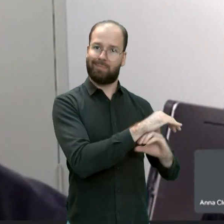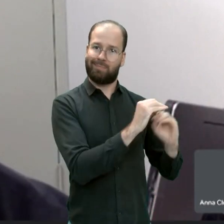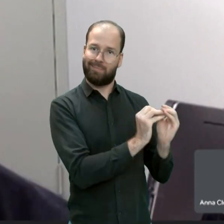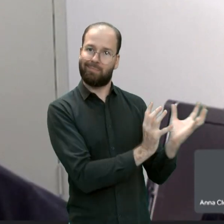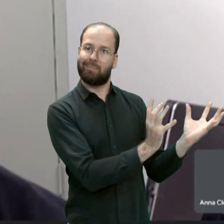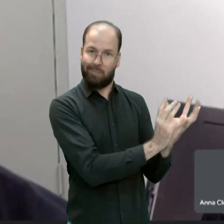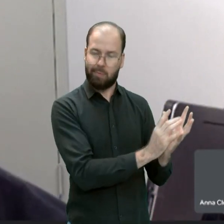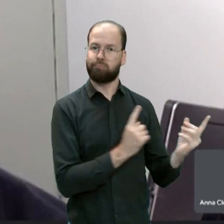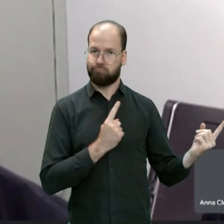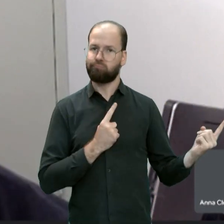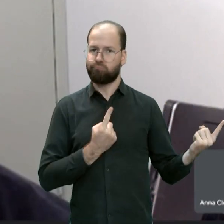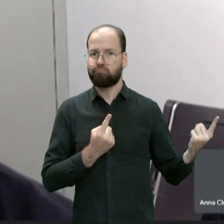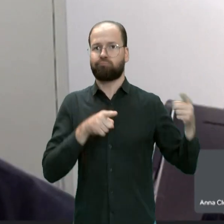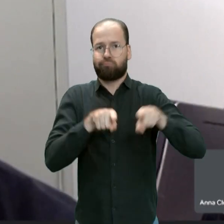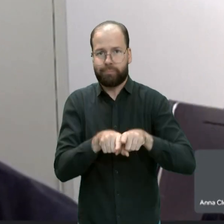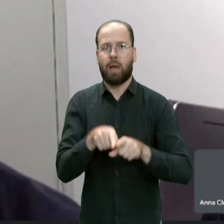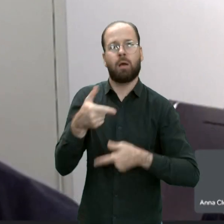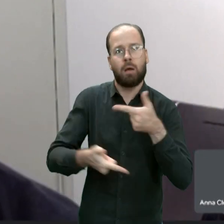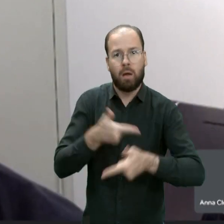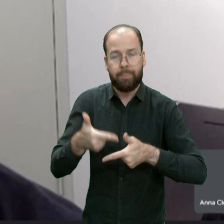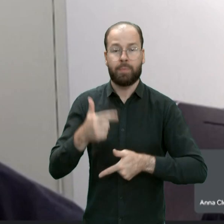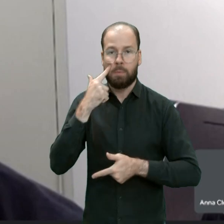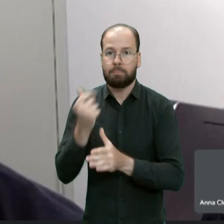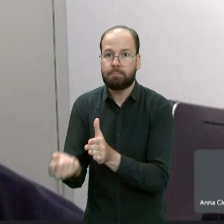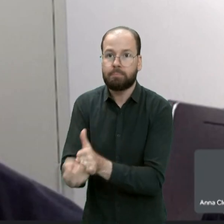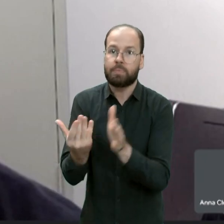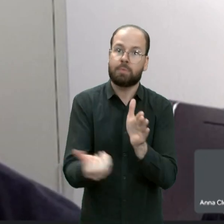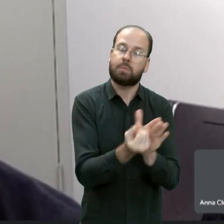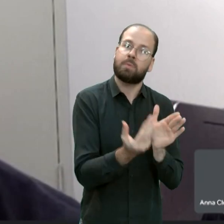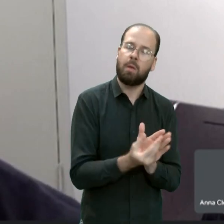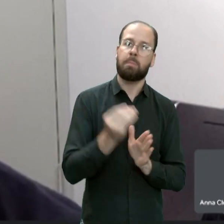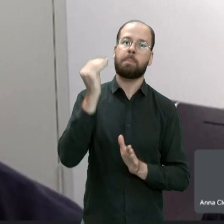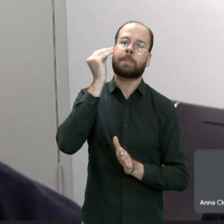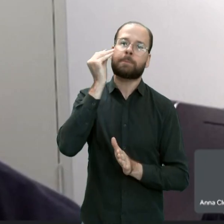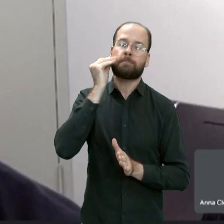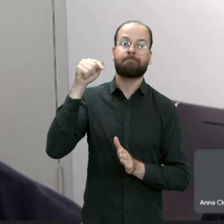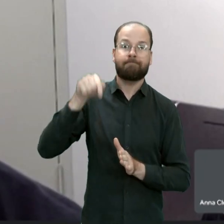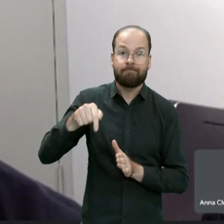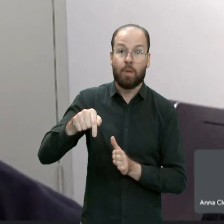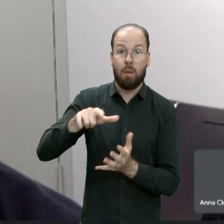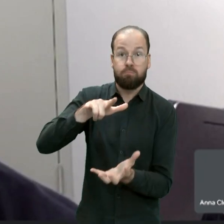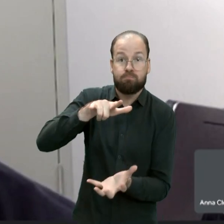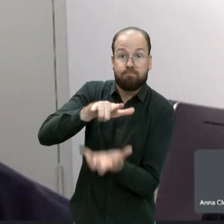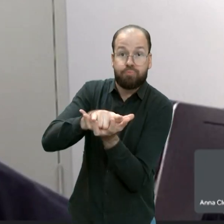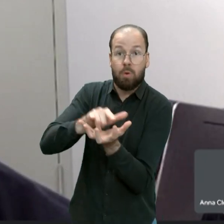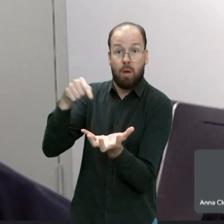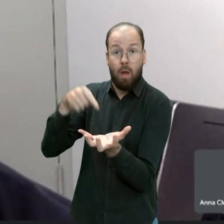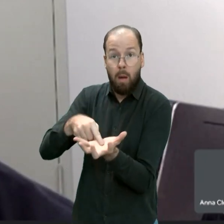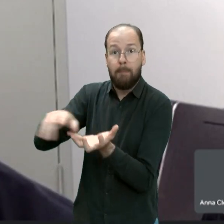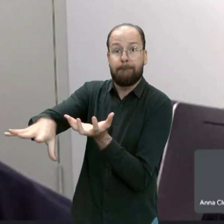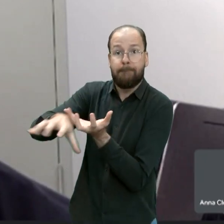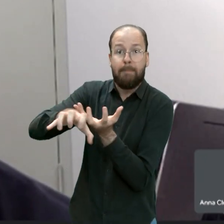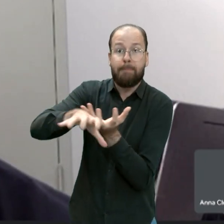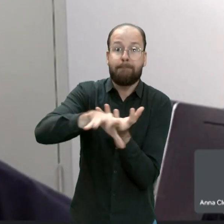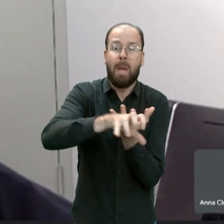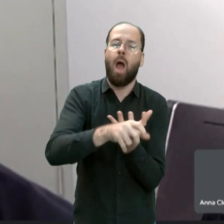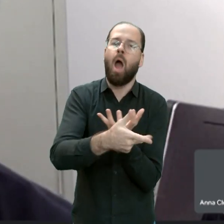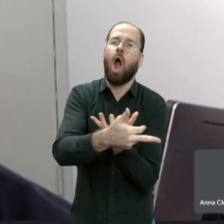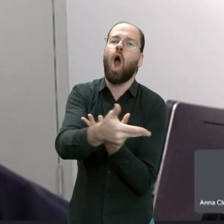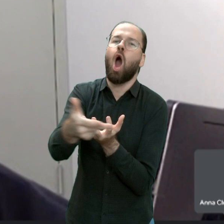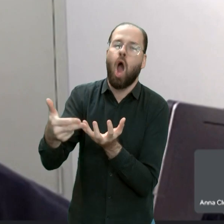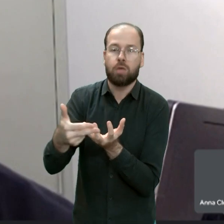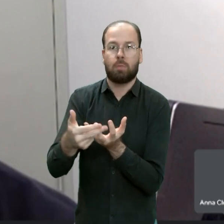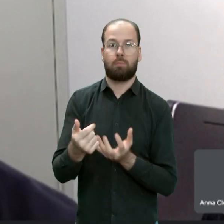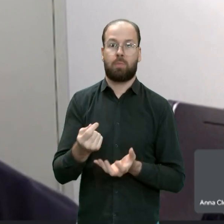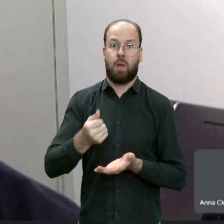esses medidores, né, ou seja, equipamentos que possam medir a concentração de compostos químicos utilizando materiais de